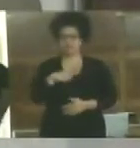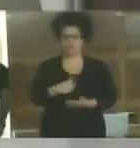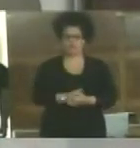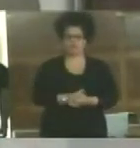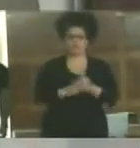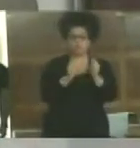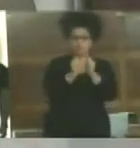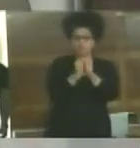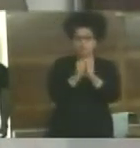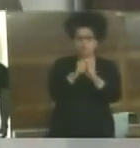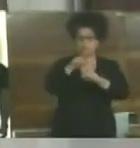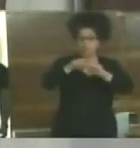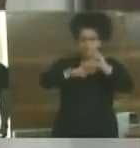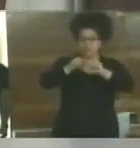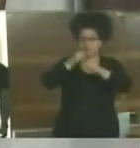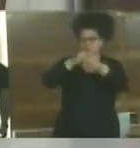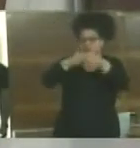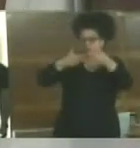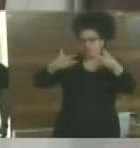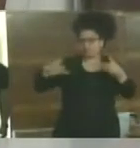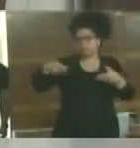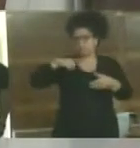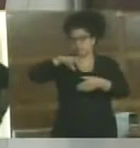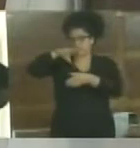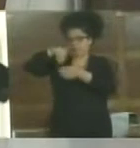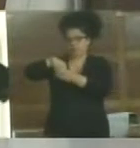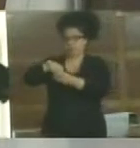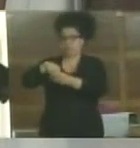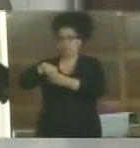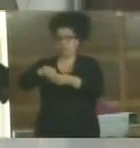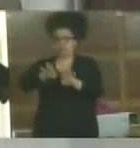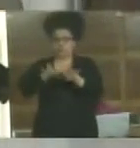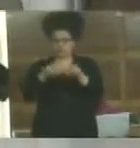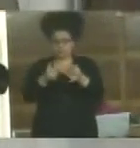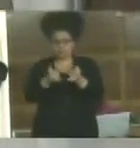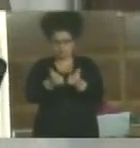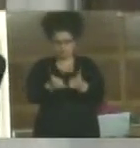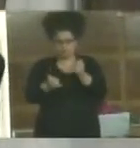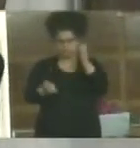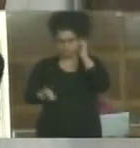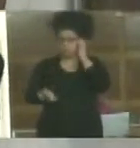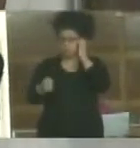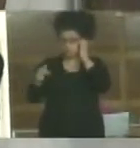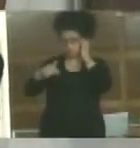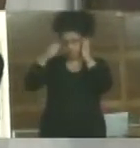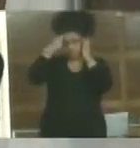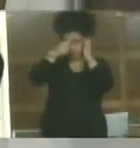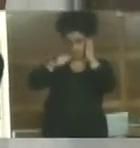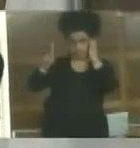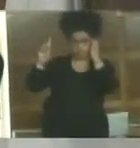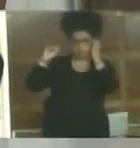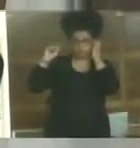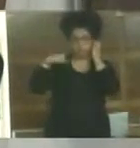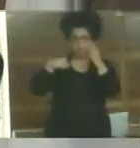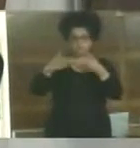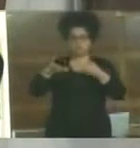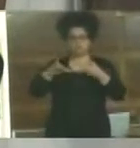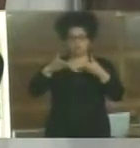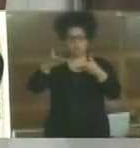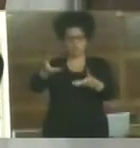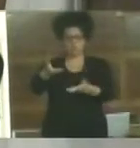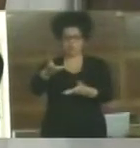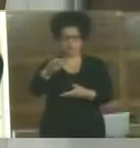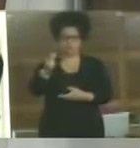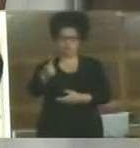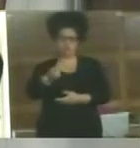equipamentos colocados aqui no estaleiro. E pensando nisso, essa semana nós recebemos um convite, né, há bastante